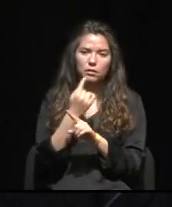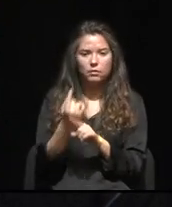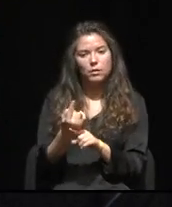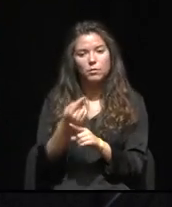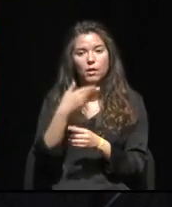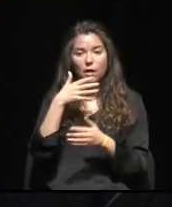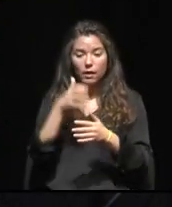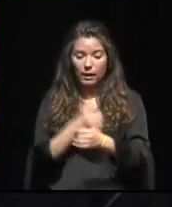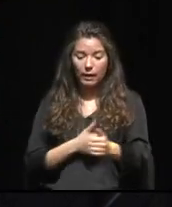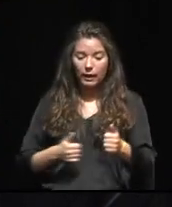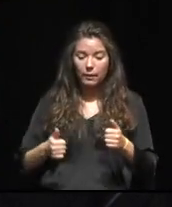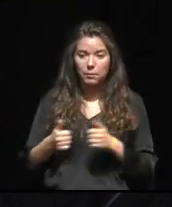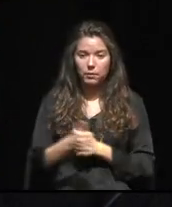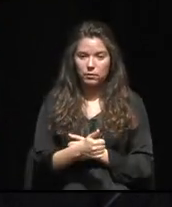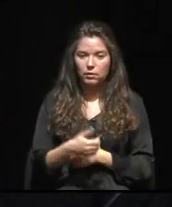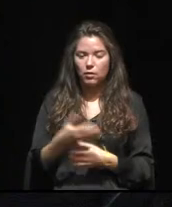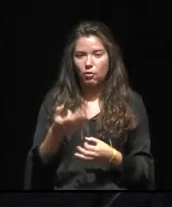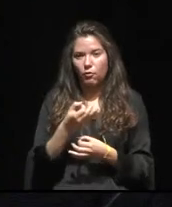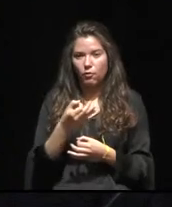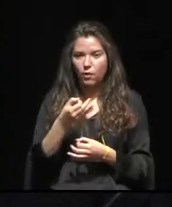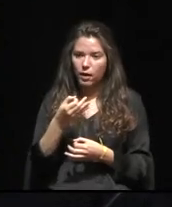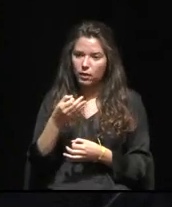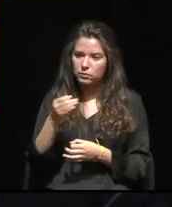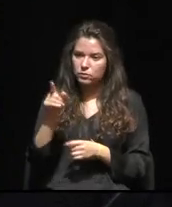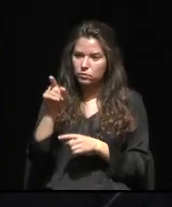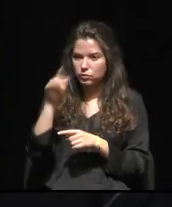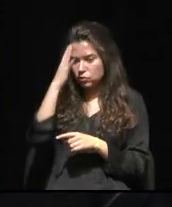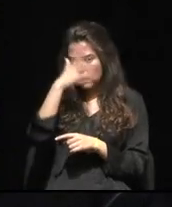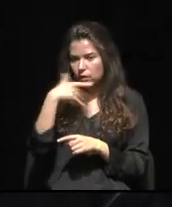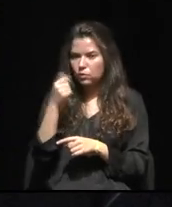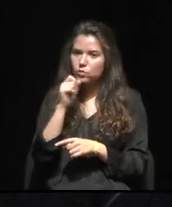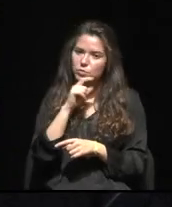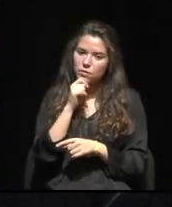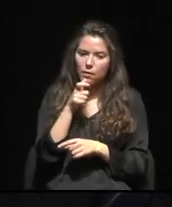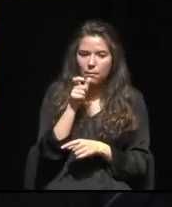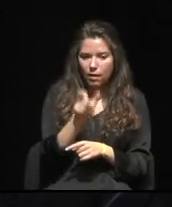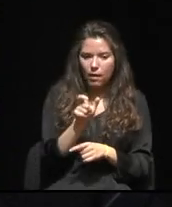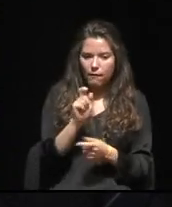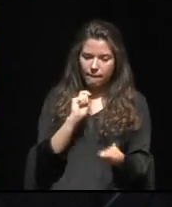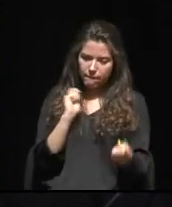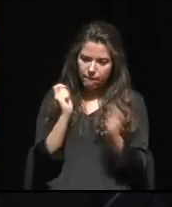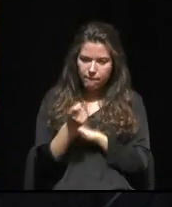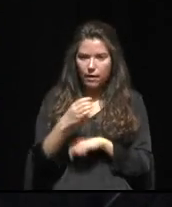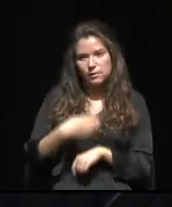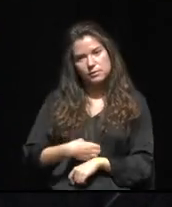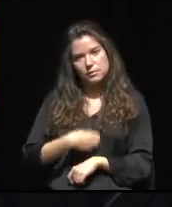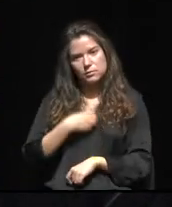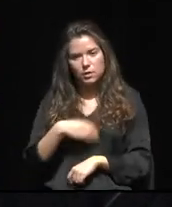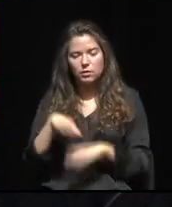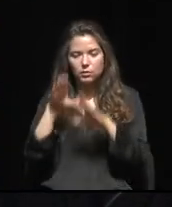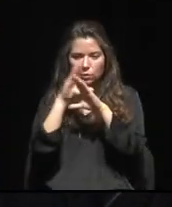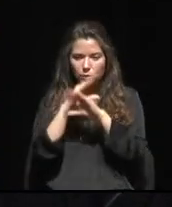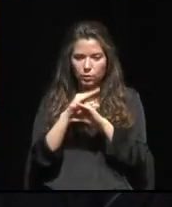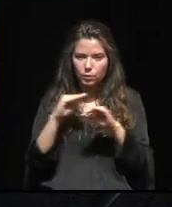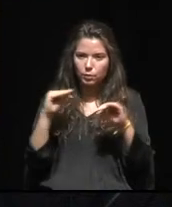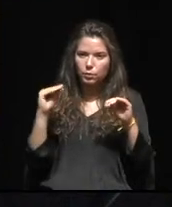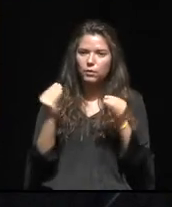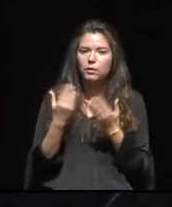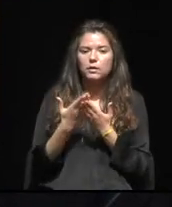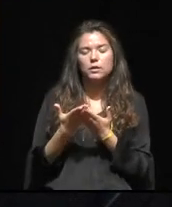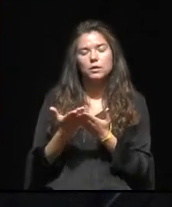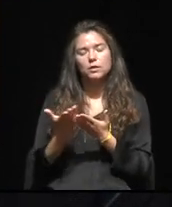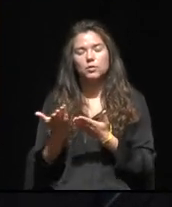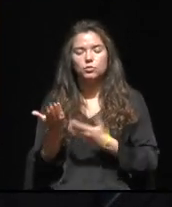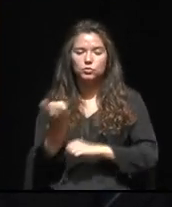a empatia ou seja o facto de os atores terem o poder de transformar as palavras em sentimentos e estes e os silêncios em suspanse e os